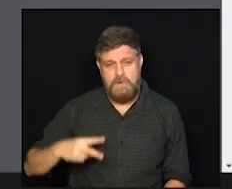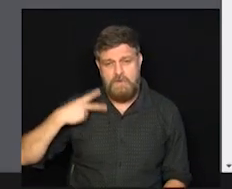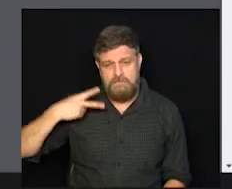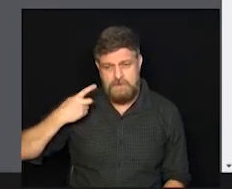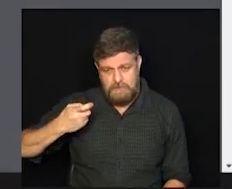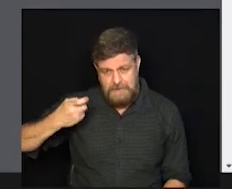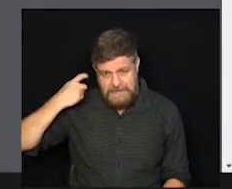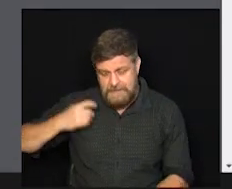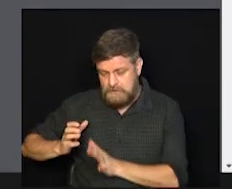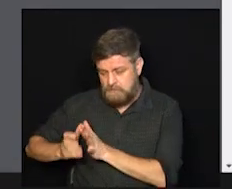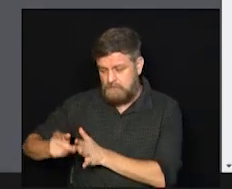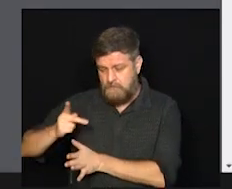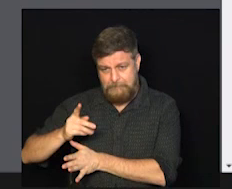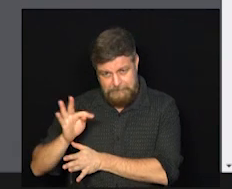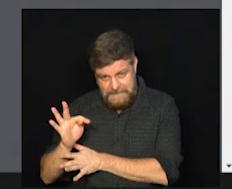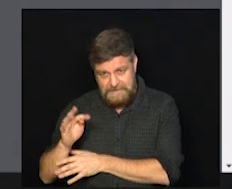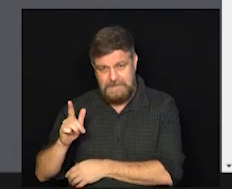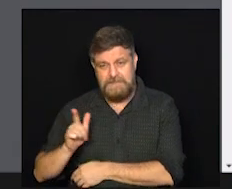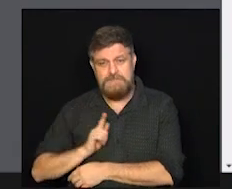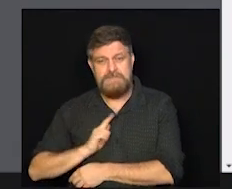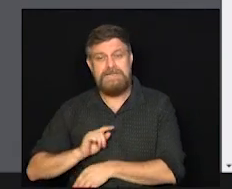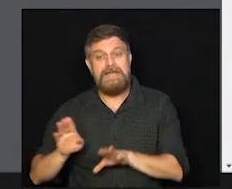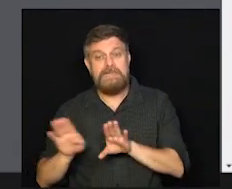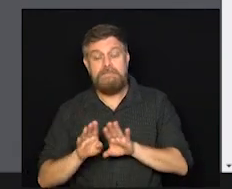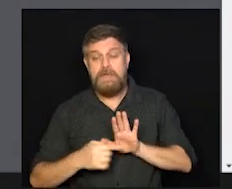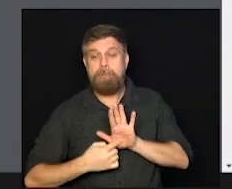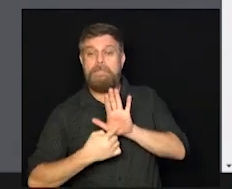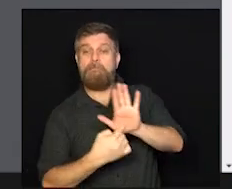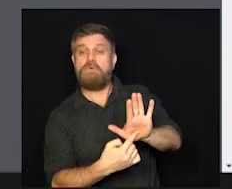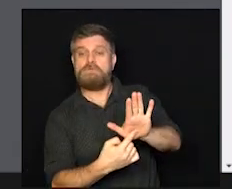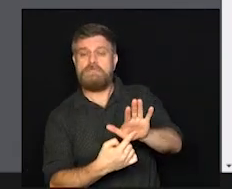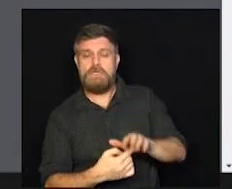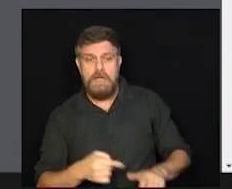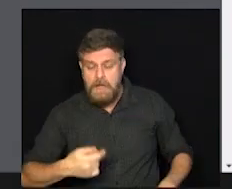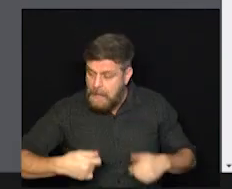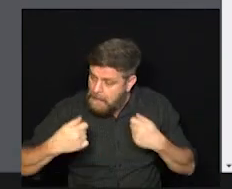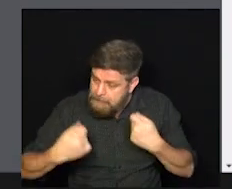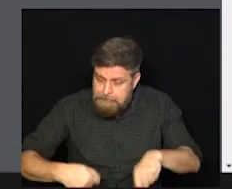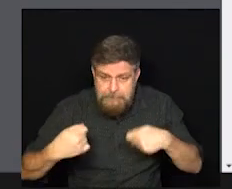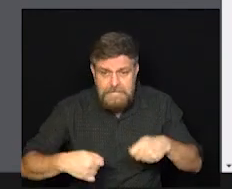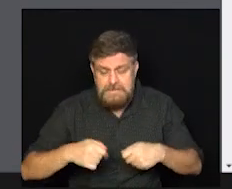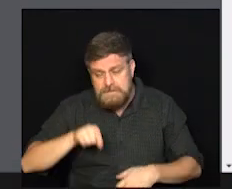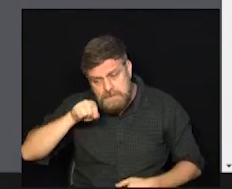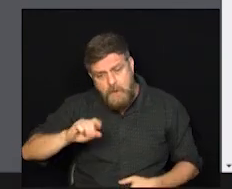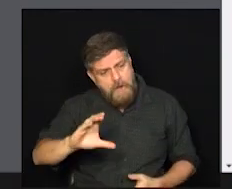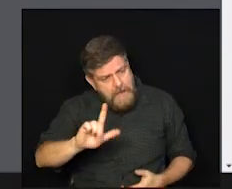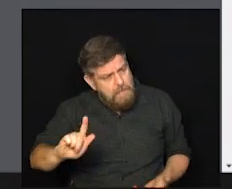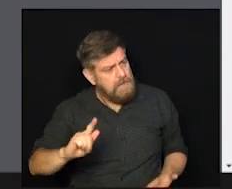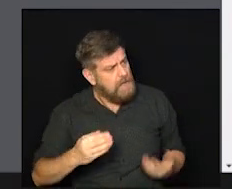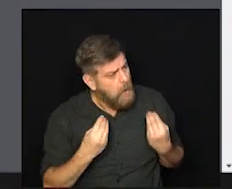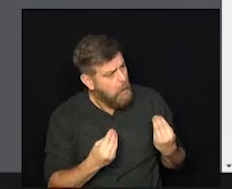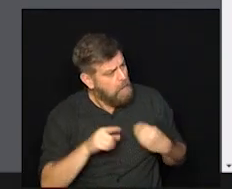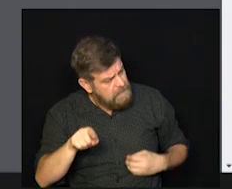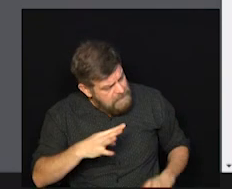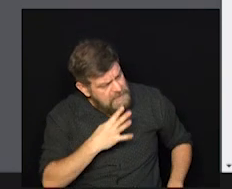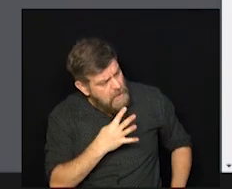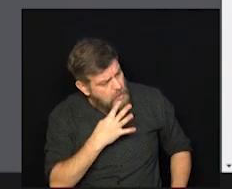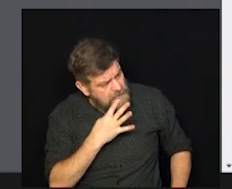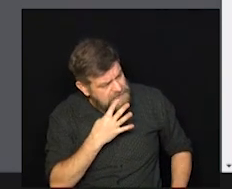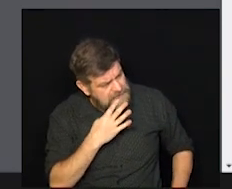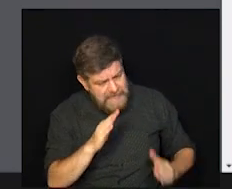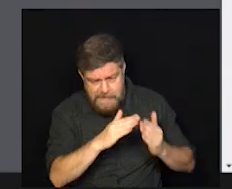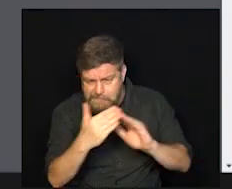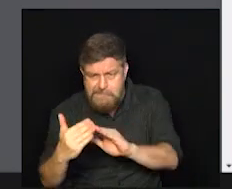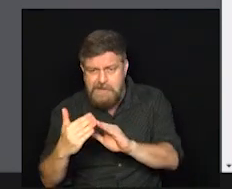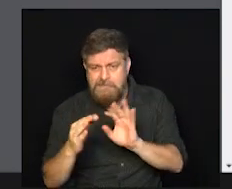Partido dos Trabalhadores, a mostrar a necessidade que precisava se conhecer a região periférica